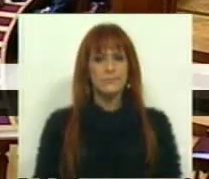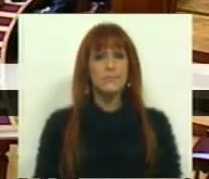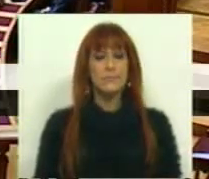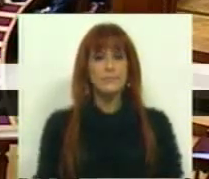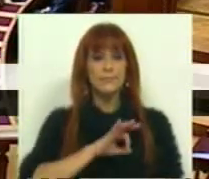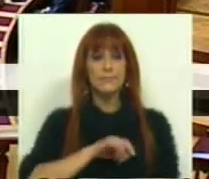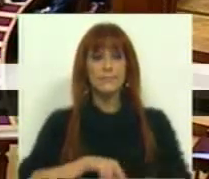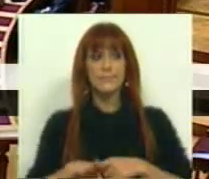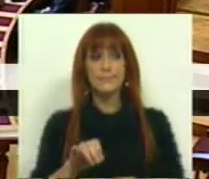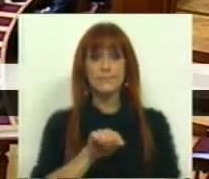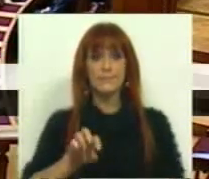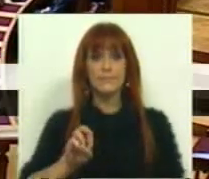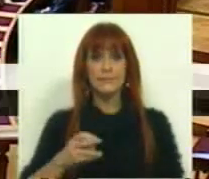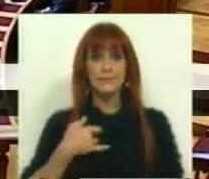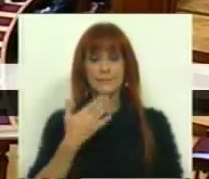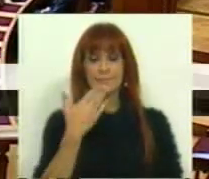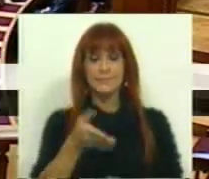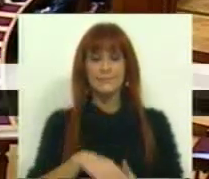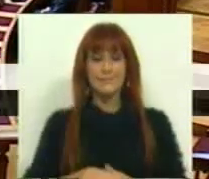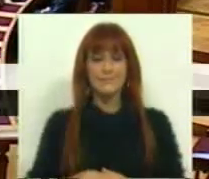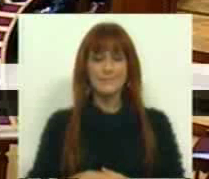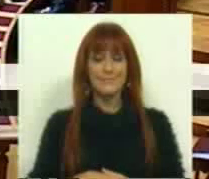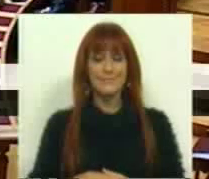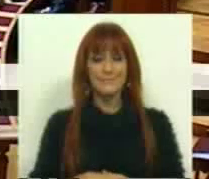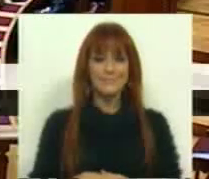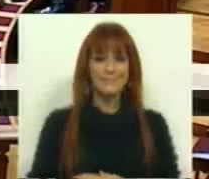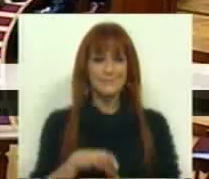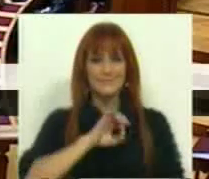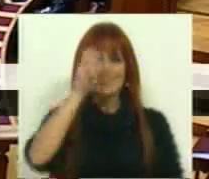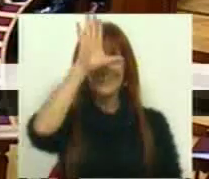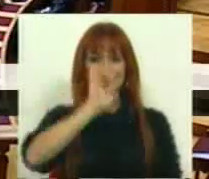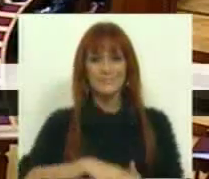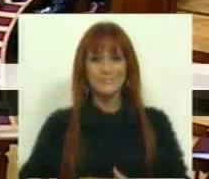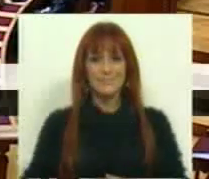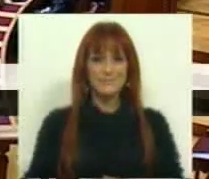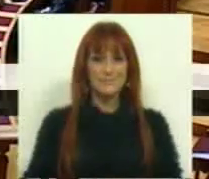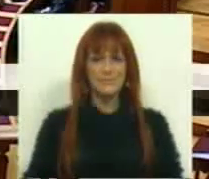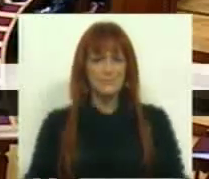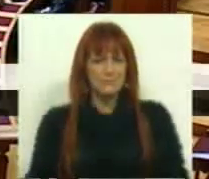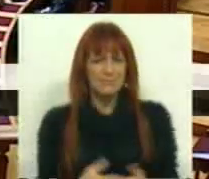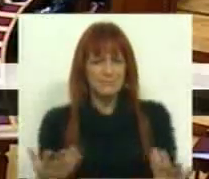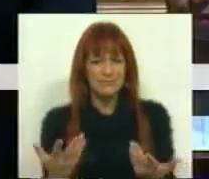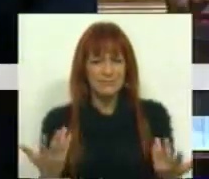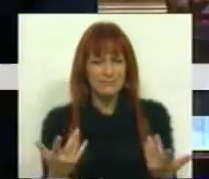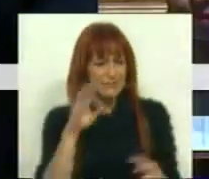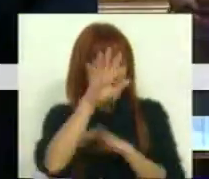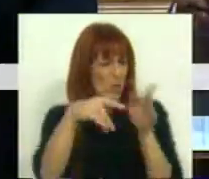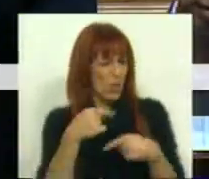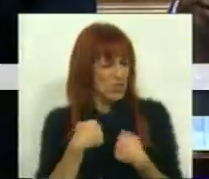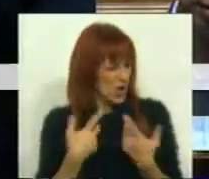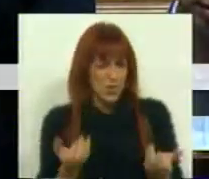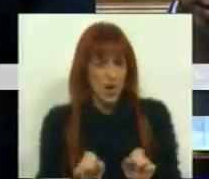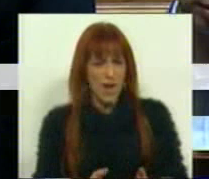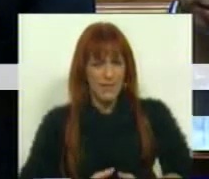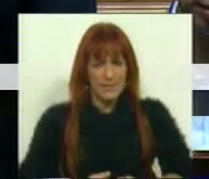E Sr. Deputado João Semedo, faz favor. Sr. Primeiro-Ministro, não há nenhuma confusão da nossa